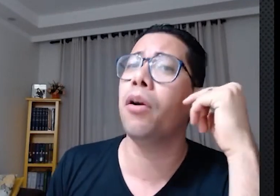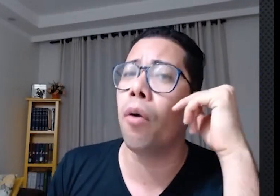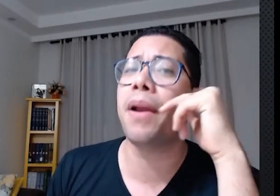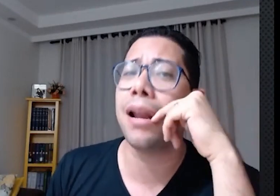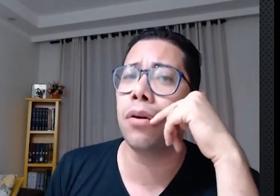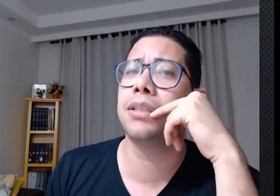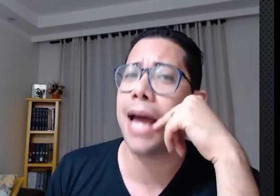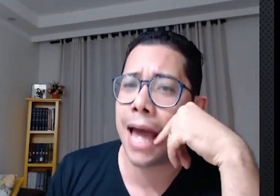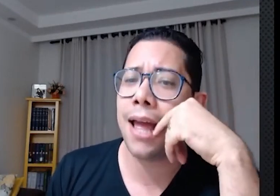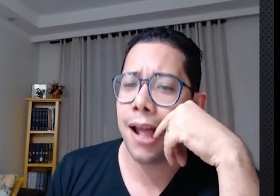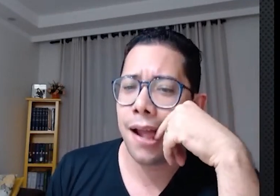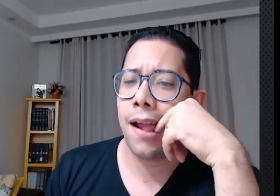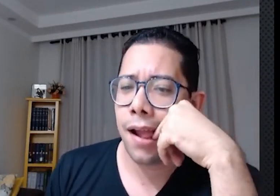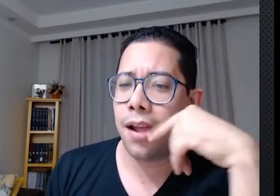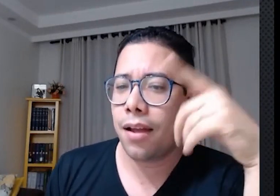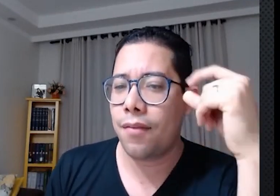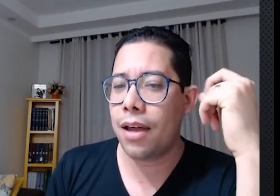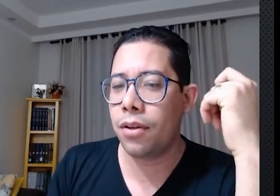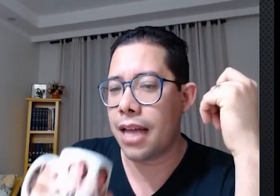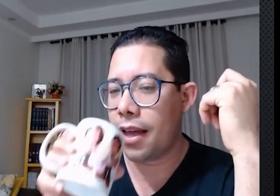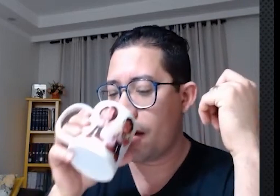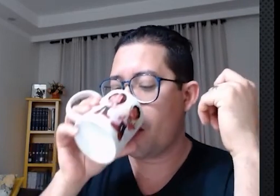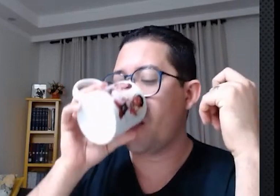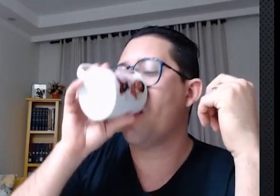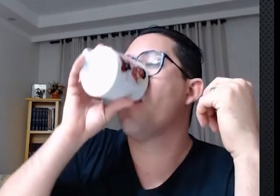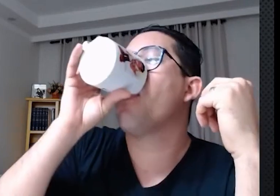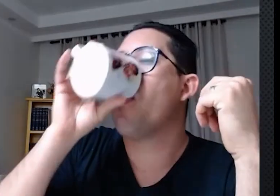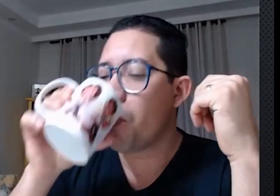não pegou para anotar, vai anotar.